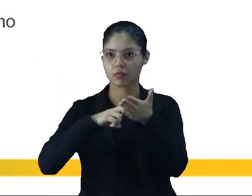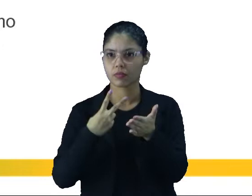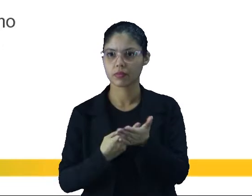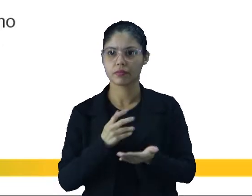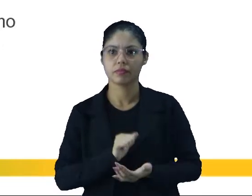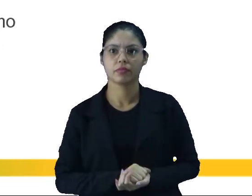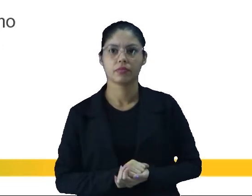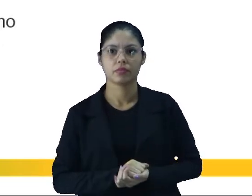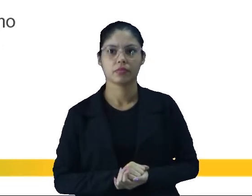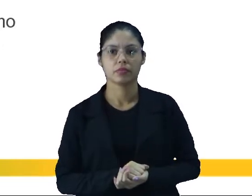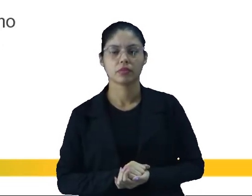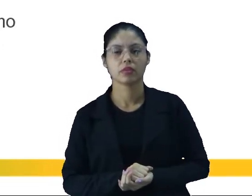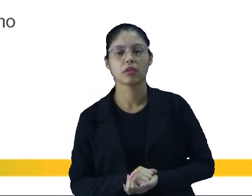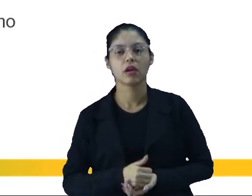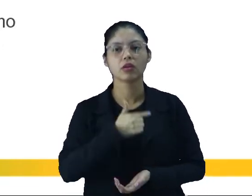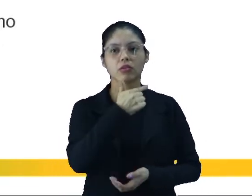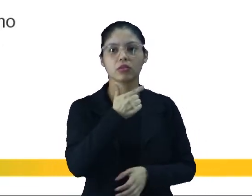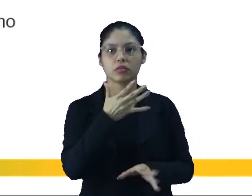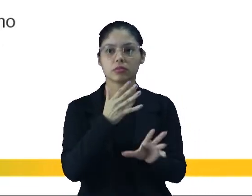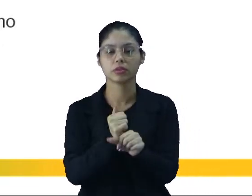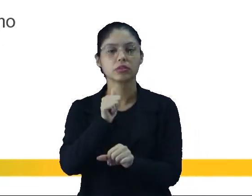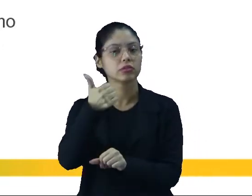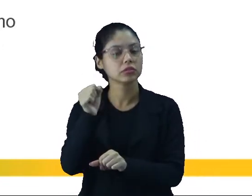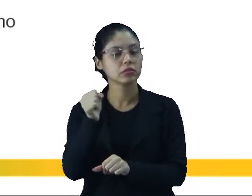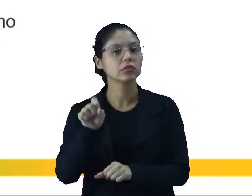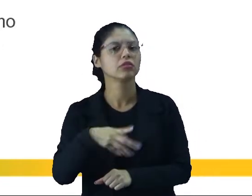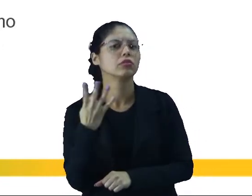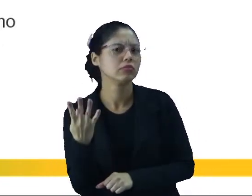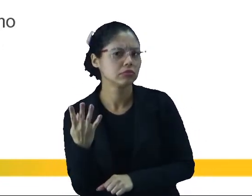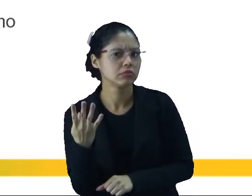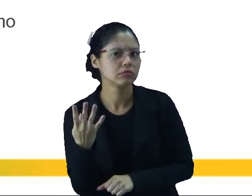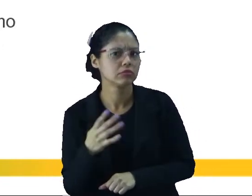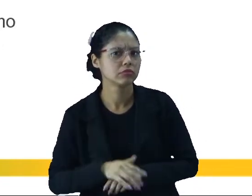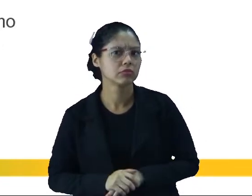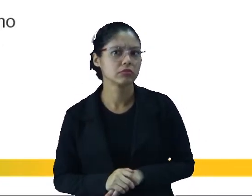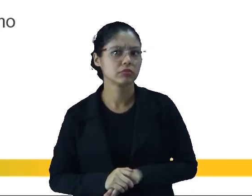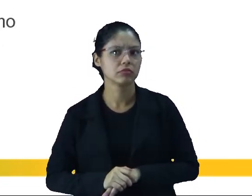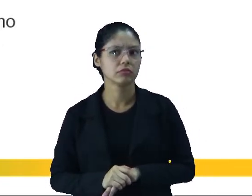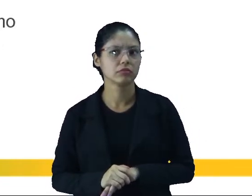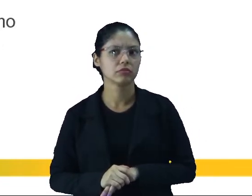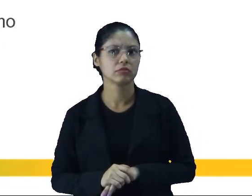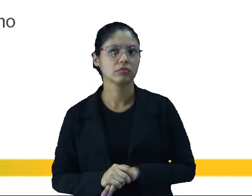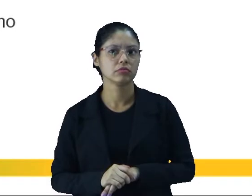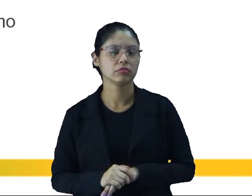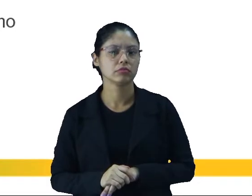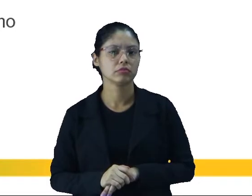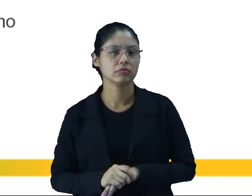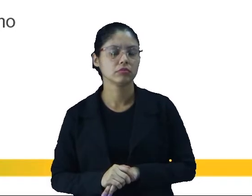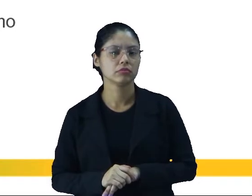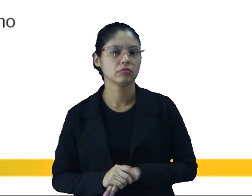Traduzindo, 2 mais 18 dá quanto? Aqui, ó.